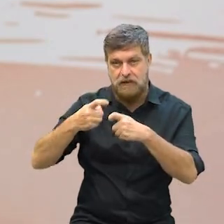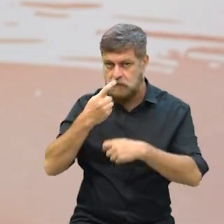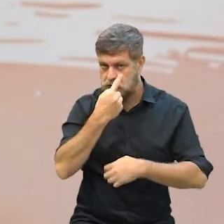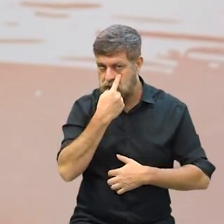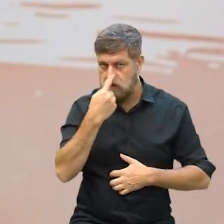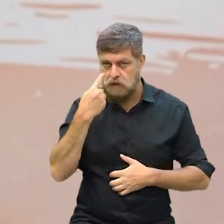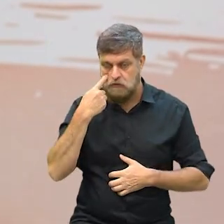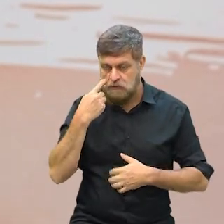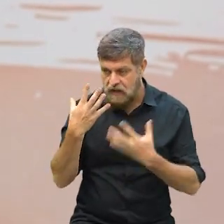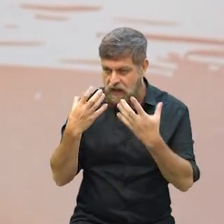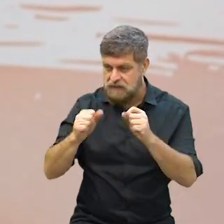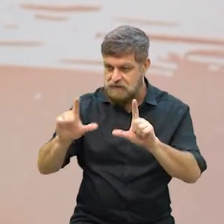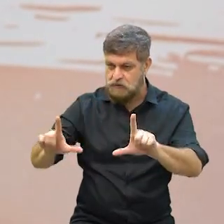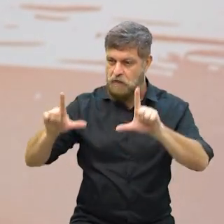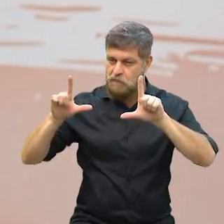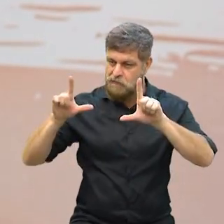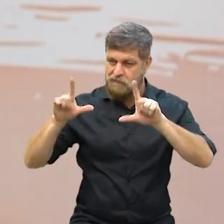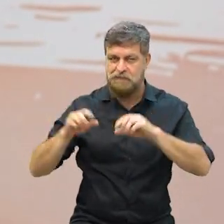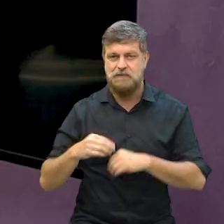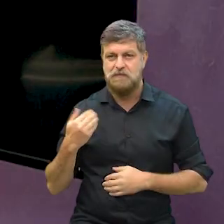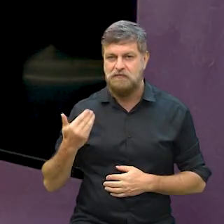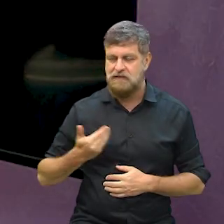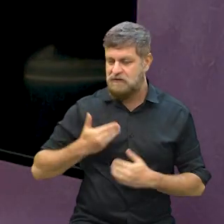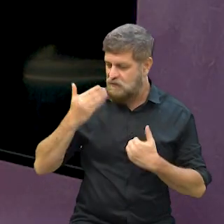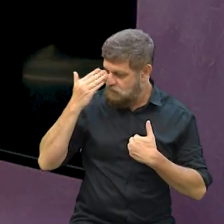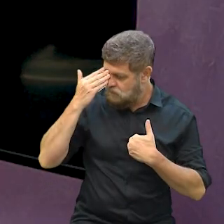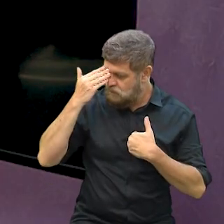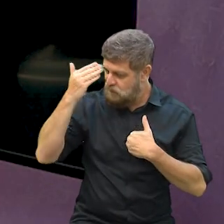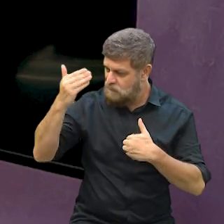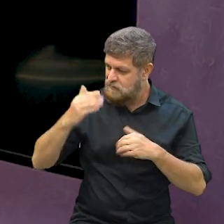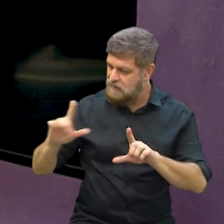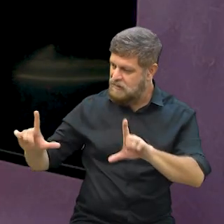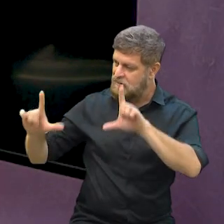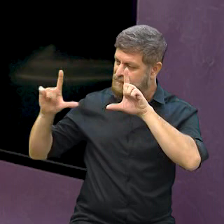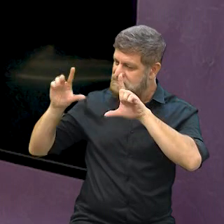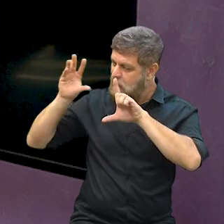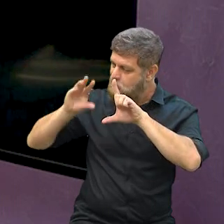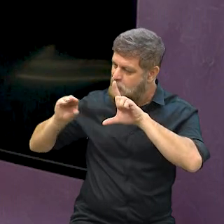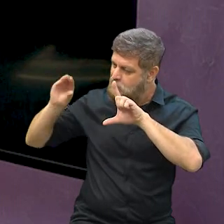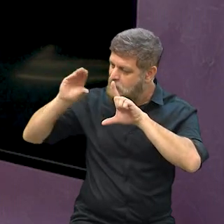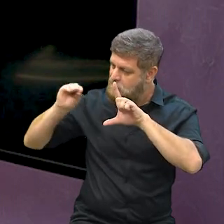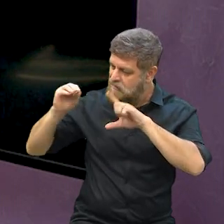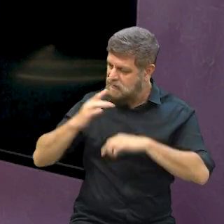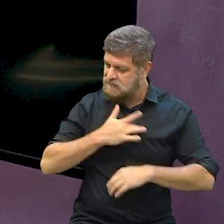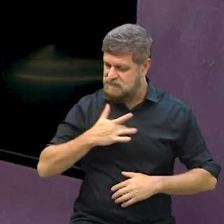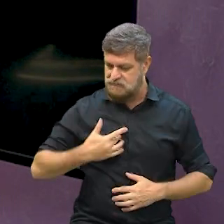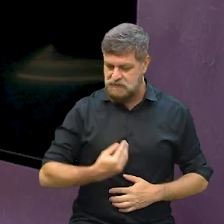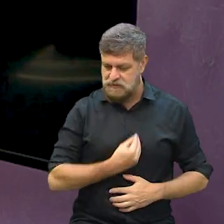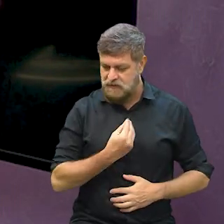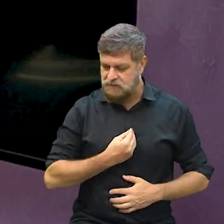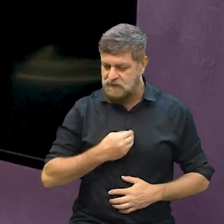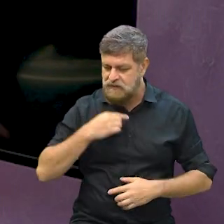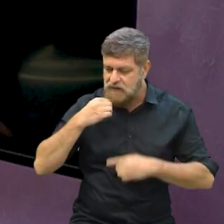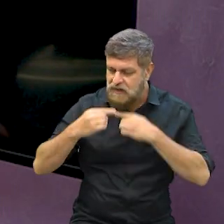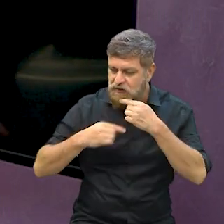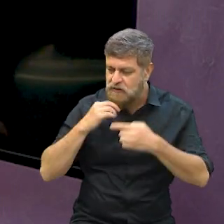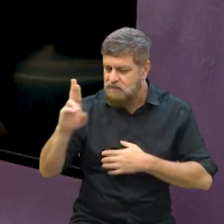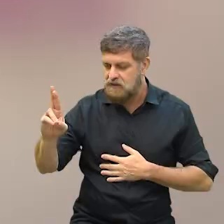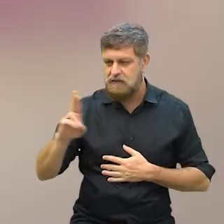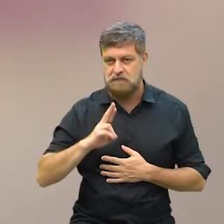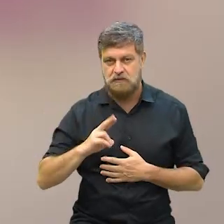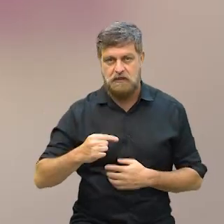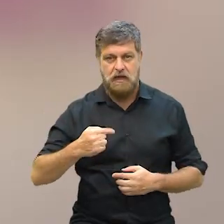e aceitou participar aqui do programa. Mayra, muito obrigada, viu, por participar aqui do Saúde é Vida e tirar todas as dúvidas pra